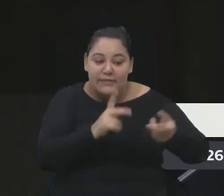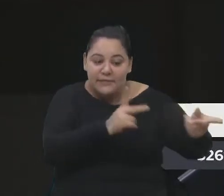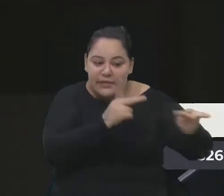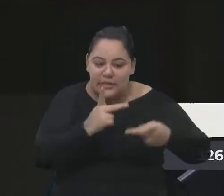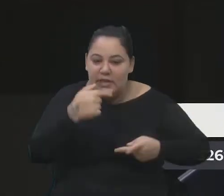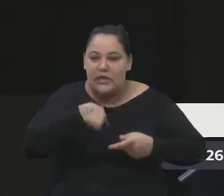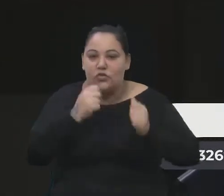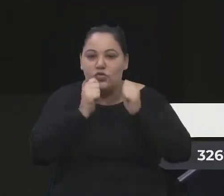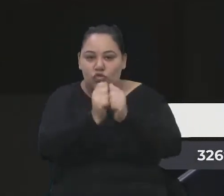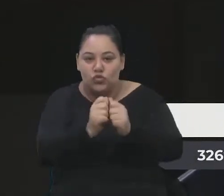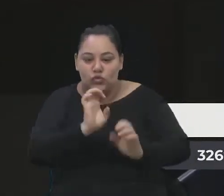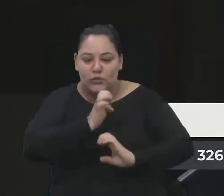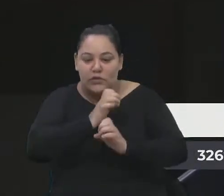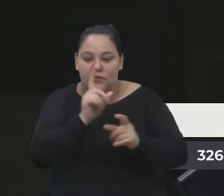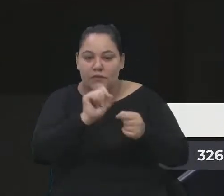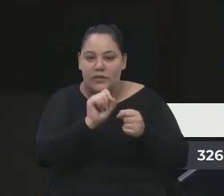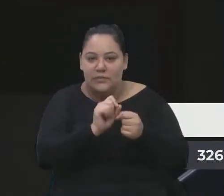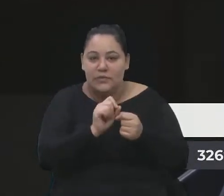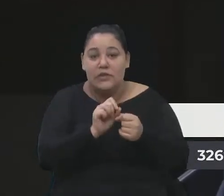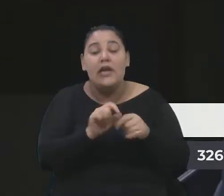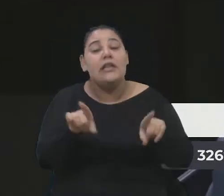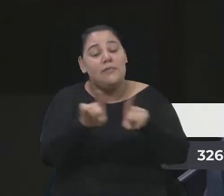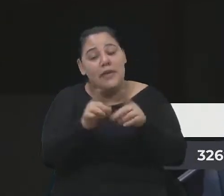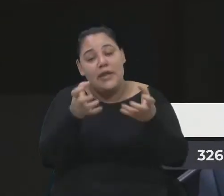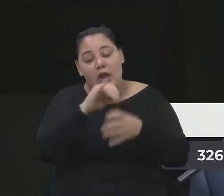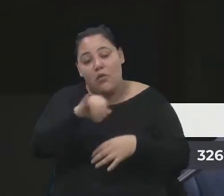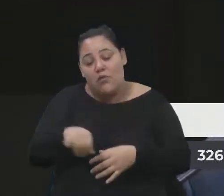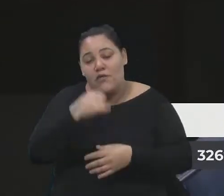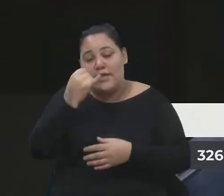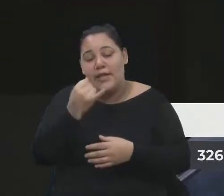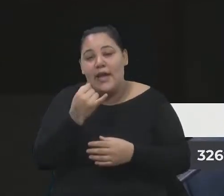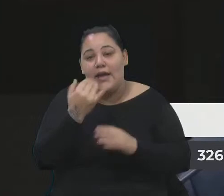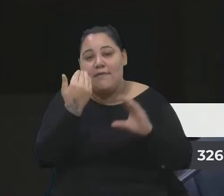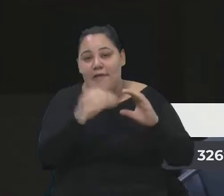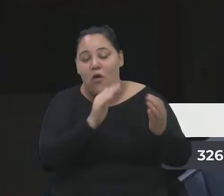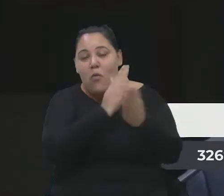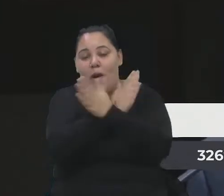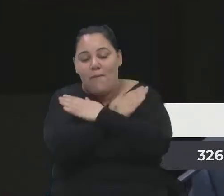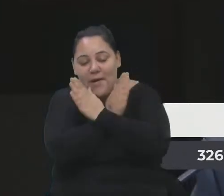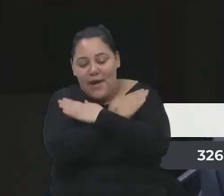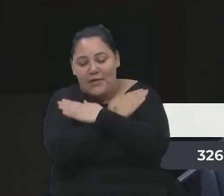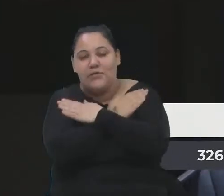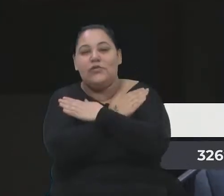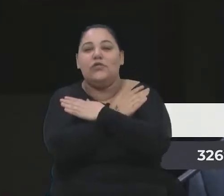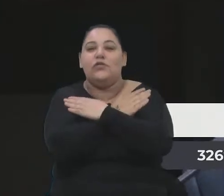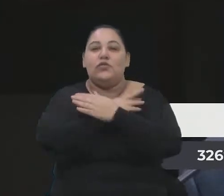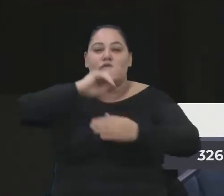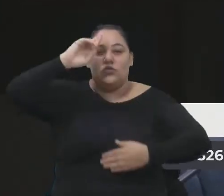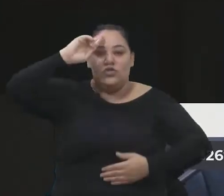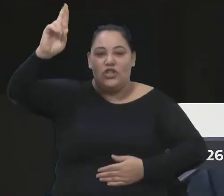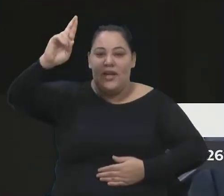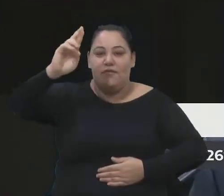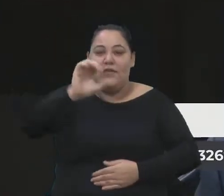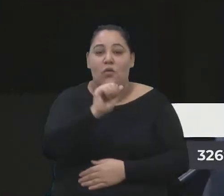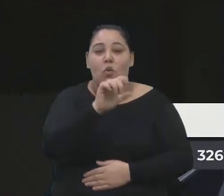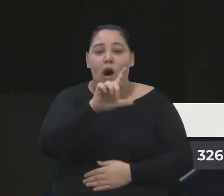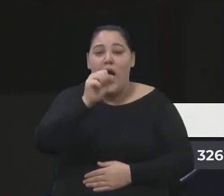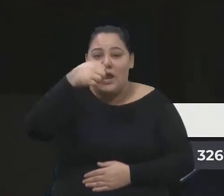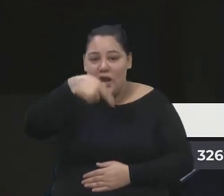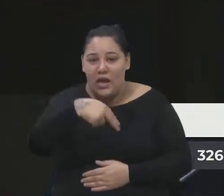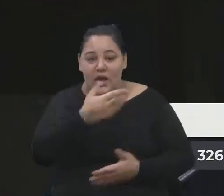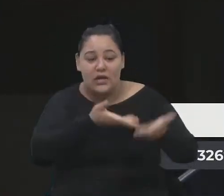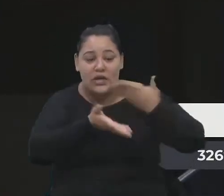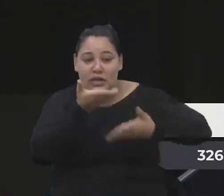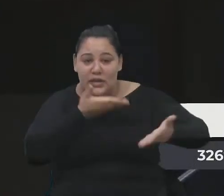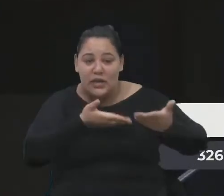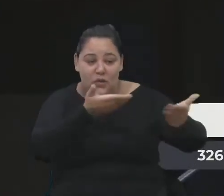eles, fizemos, e aqui eu quero mandar um grande abraço para o chefe lá do britador, lá da pedreira, o Alan, que nos atendeu,